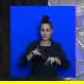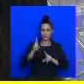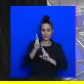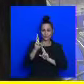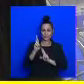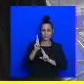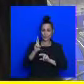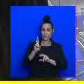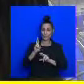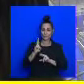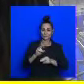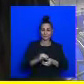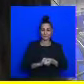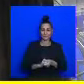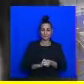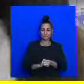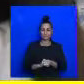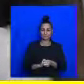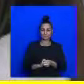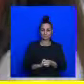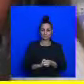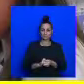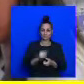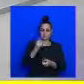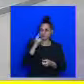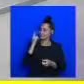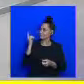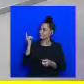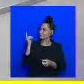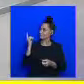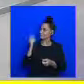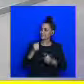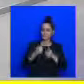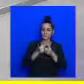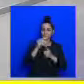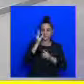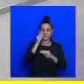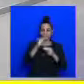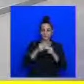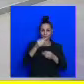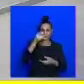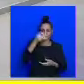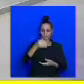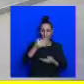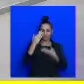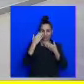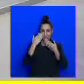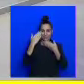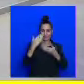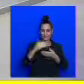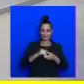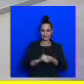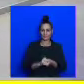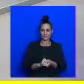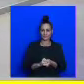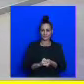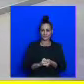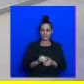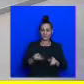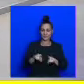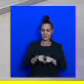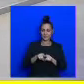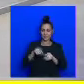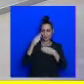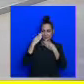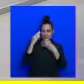Agora vale demais a sua torcida. Aí você acompanhando o trabalho da nossa colega da Caixa, a Sandra, muito obrigado. Obrigado também a